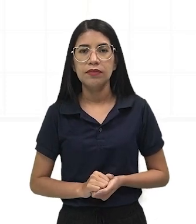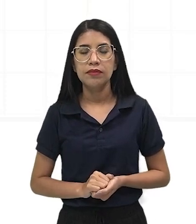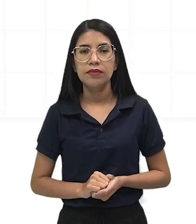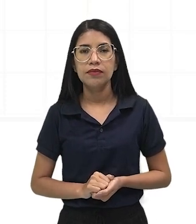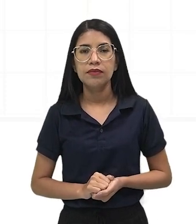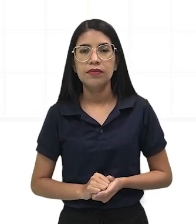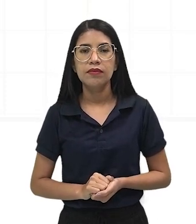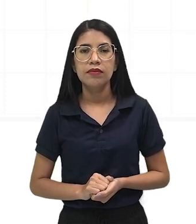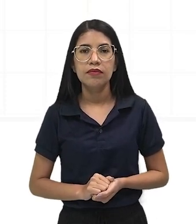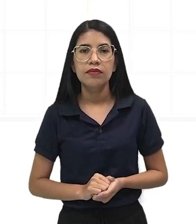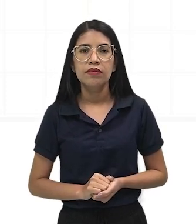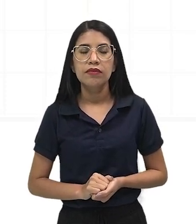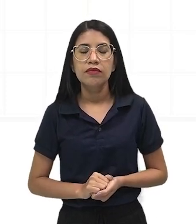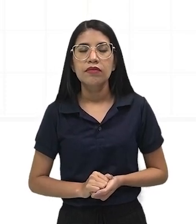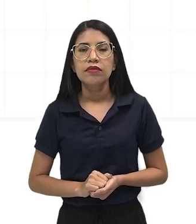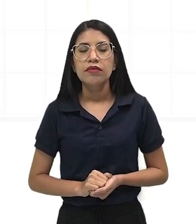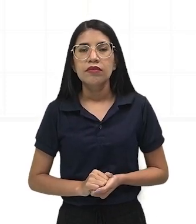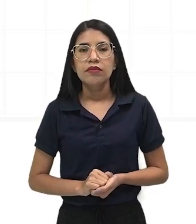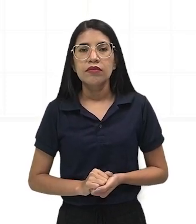II.